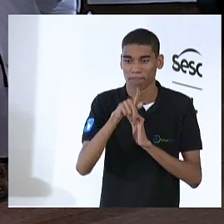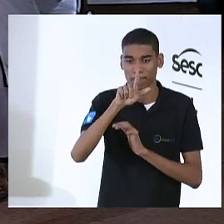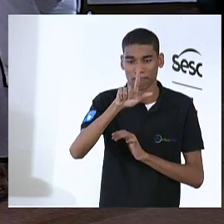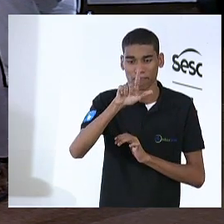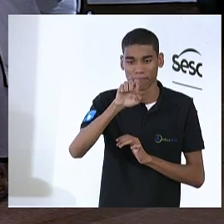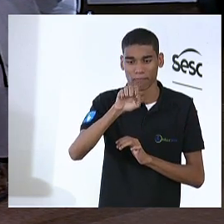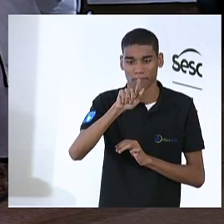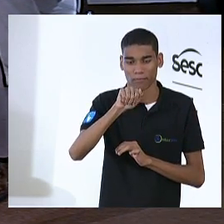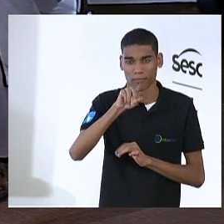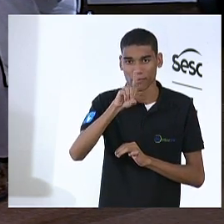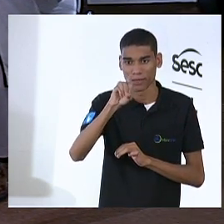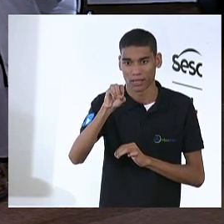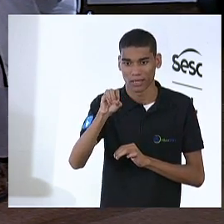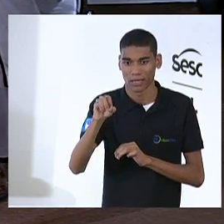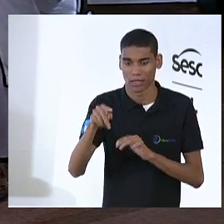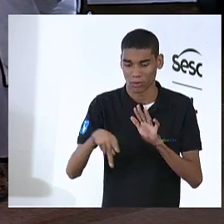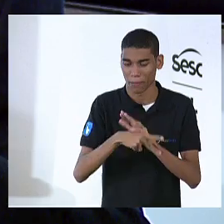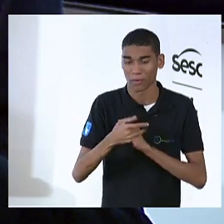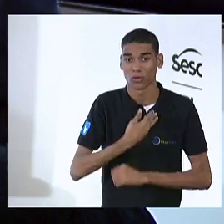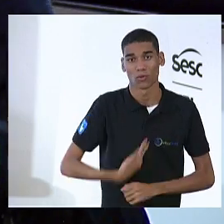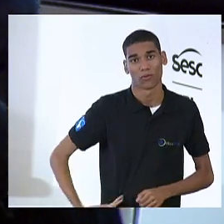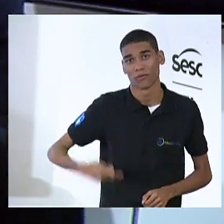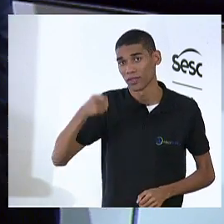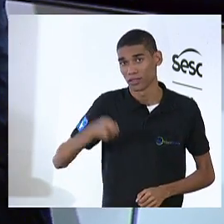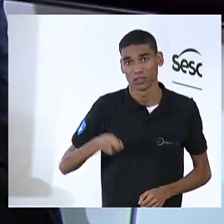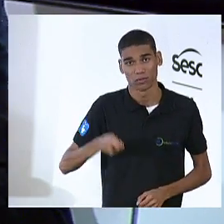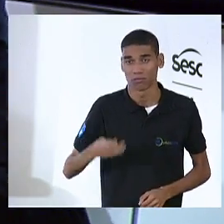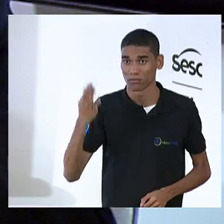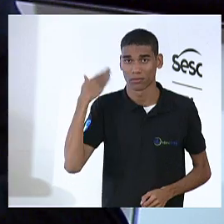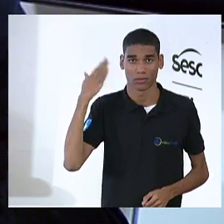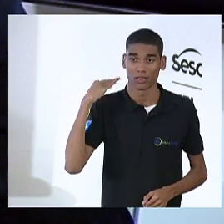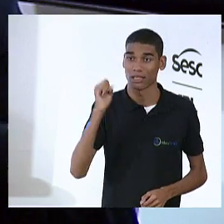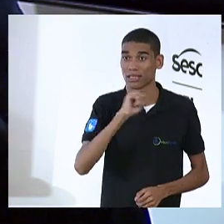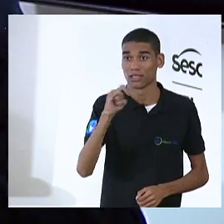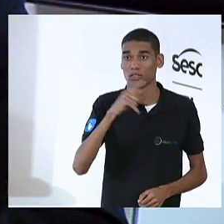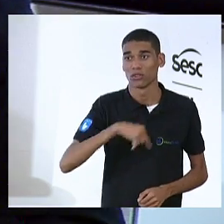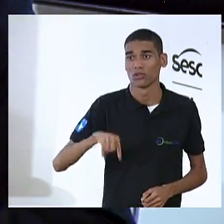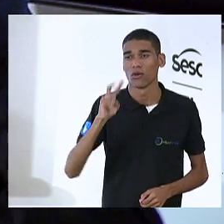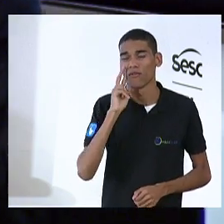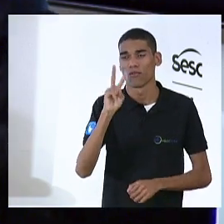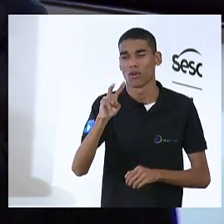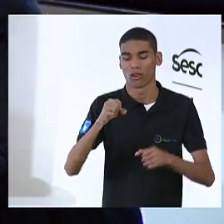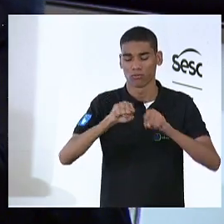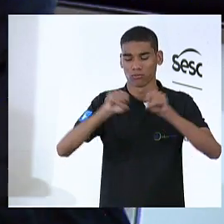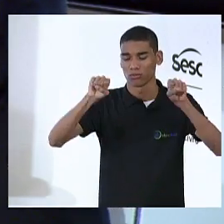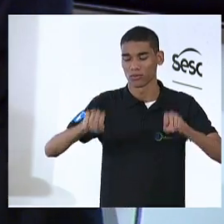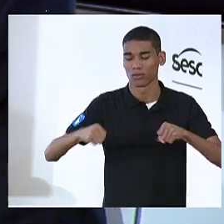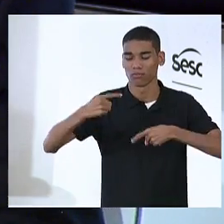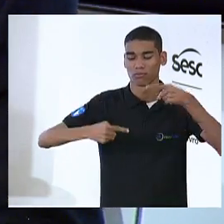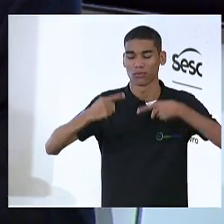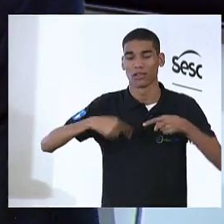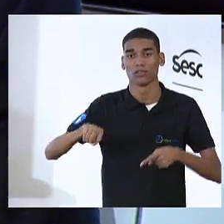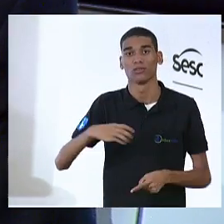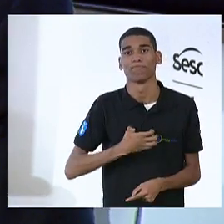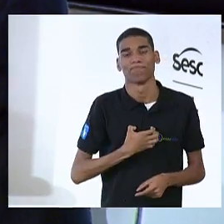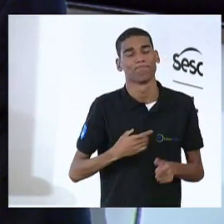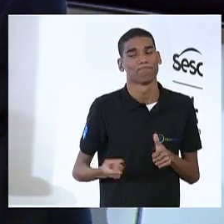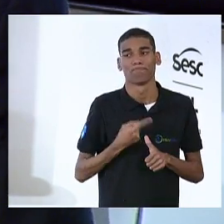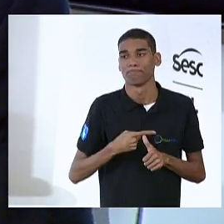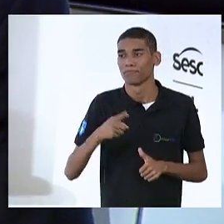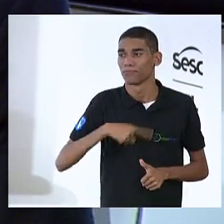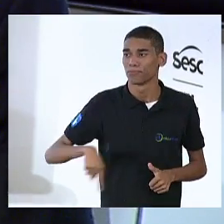Um deles. Certo? Se a gente for olhar o nosso sistema político, qual é a primeira sensação que todo mundo